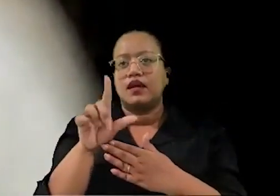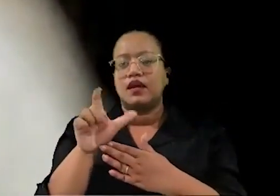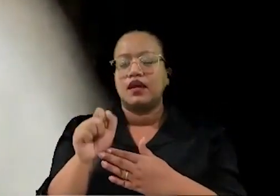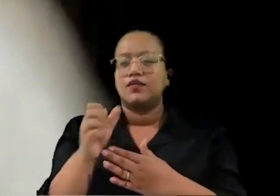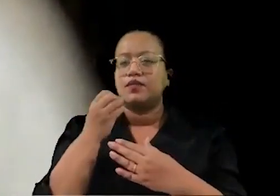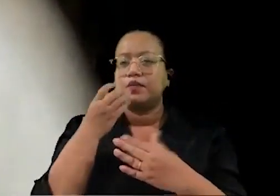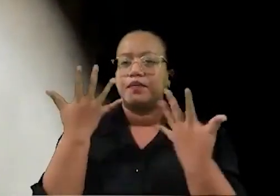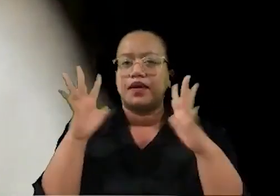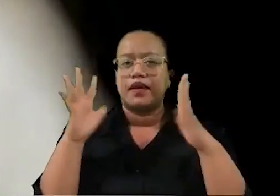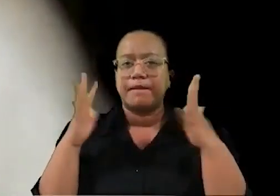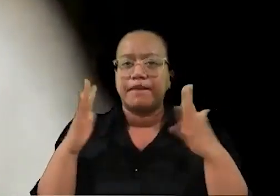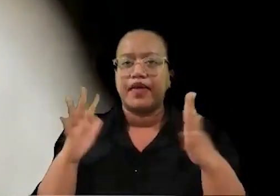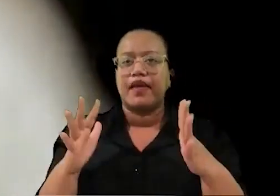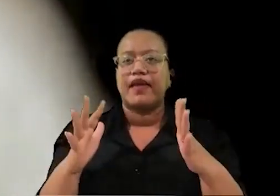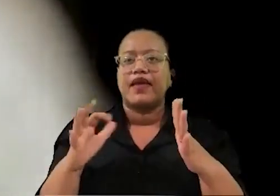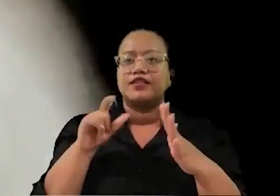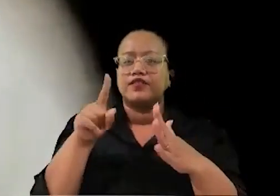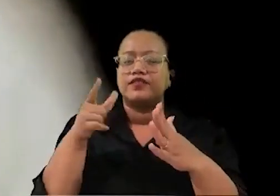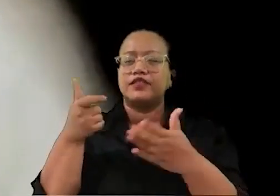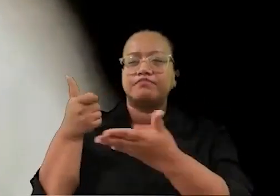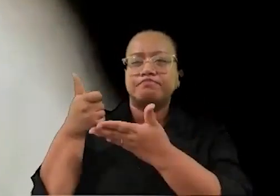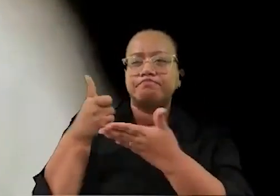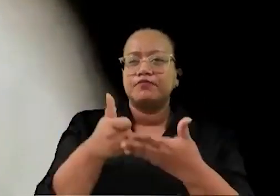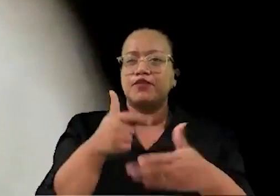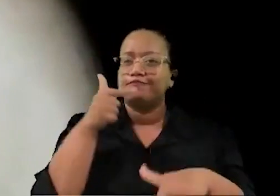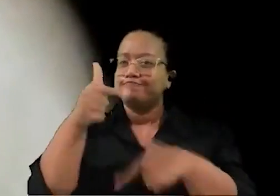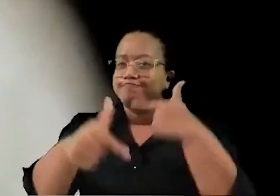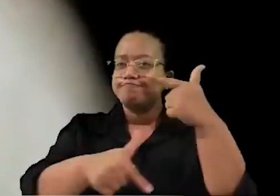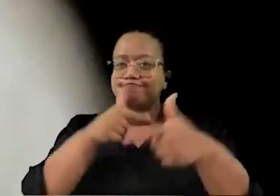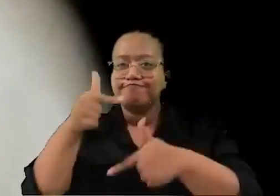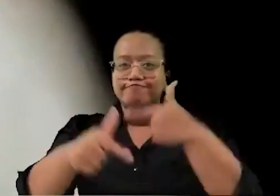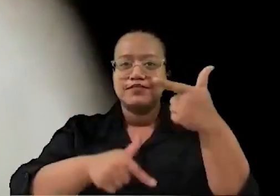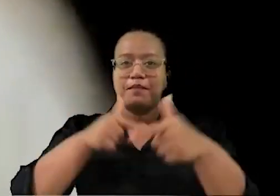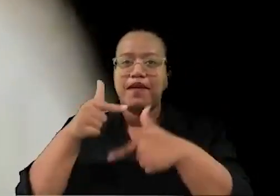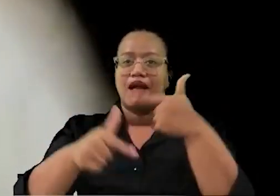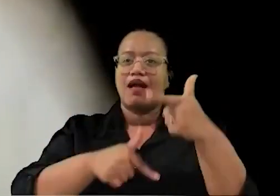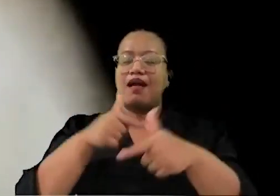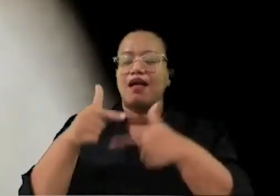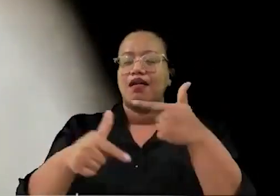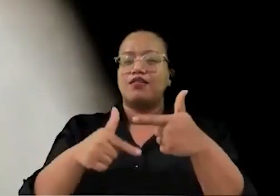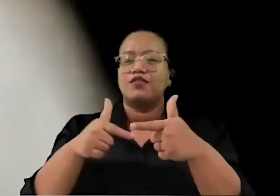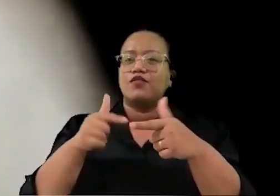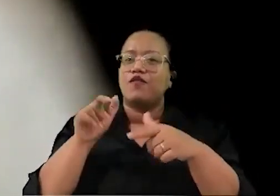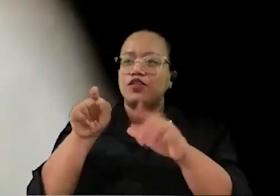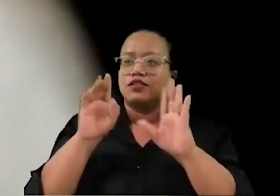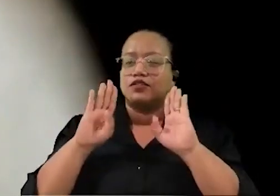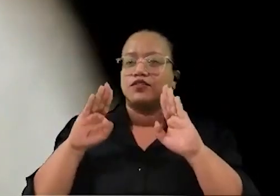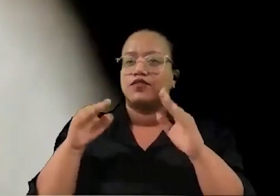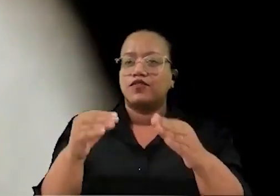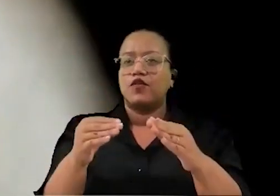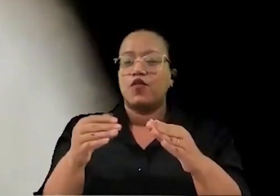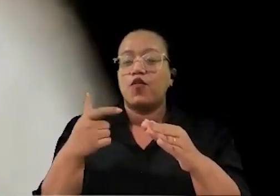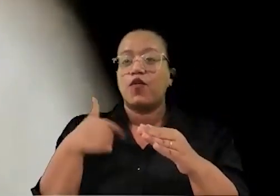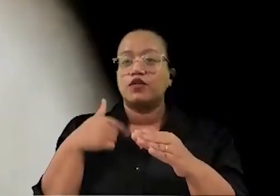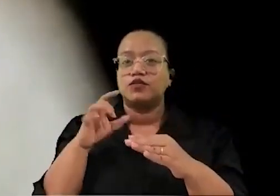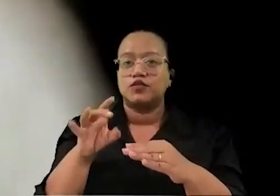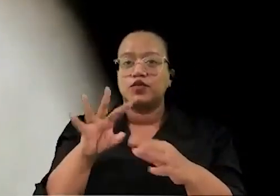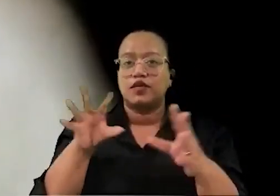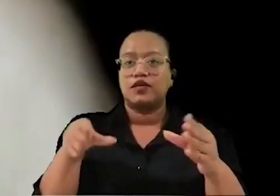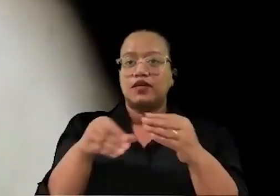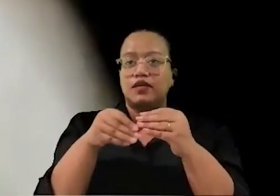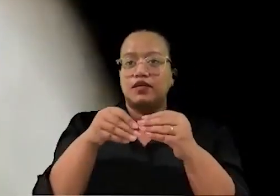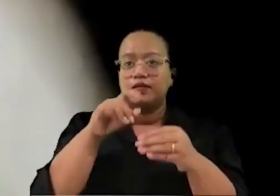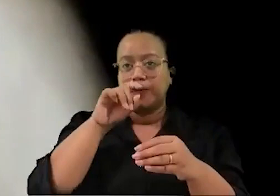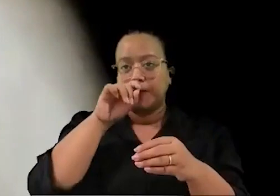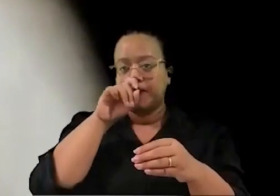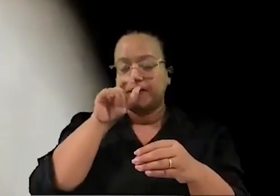vocês vêm fazendo, né? Eu só coloco aqui que, em relação à JG, é lembrar que a nossa dificuldade está